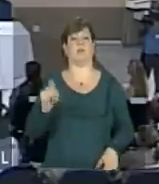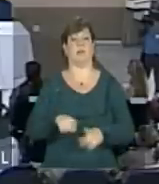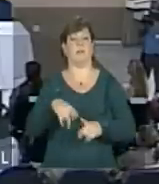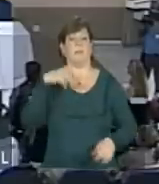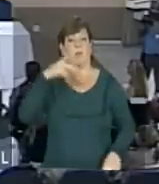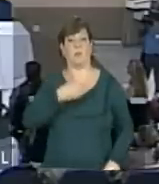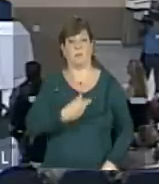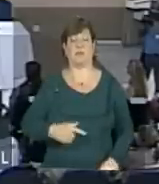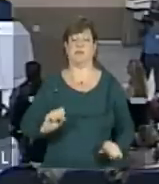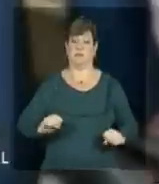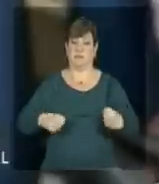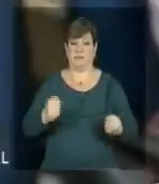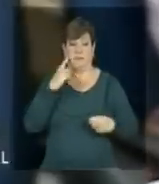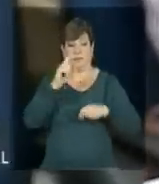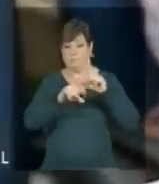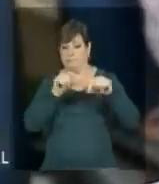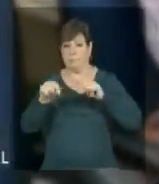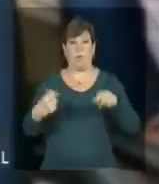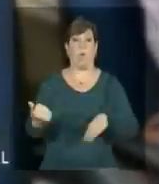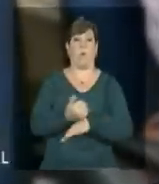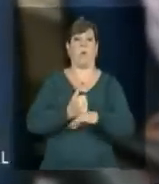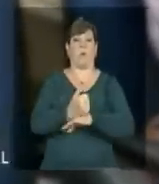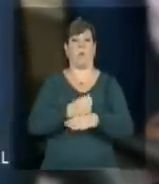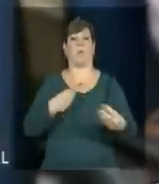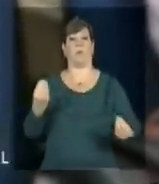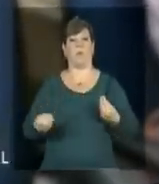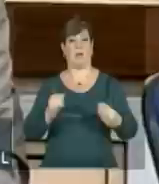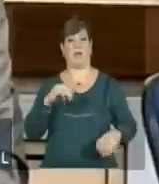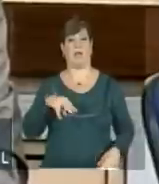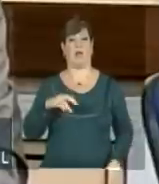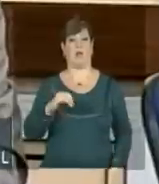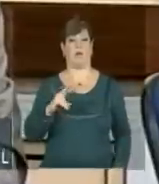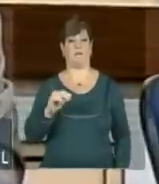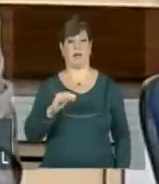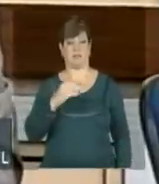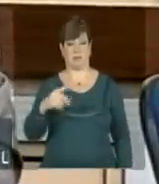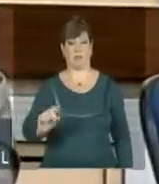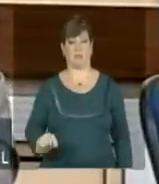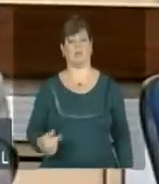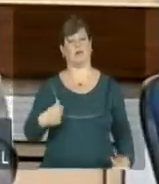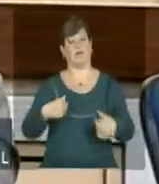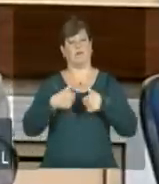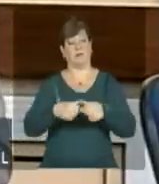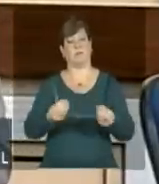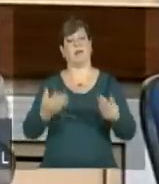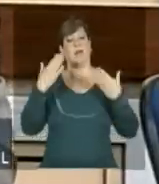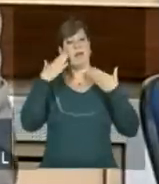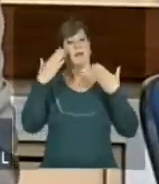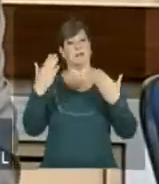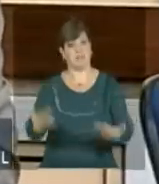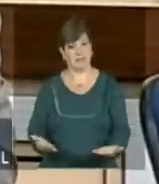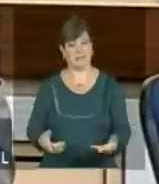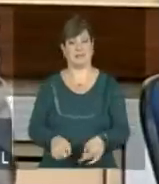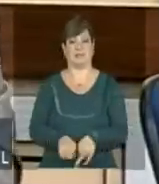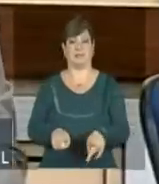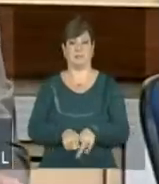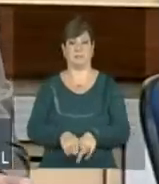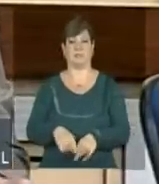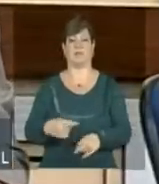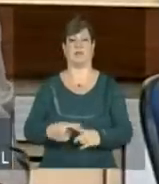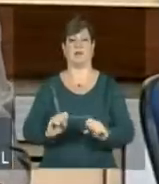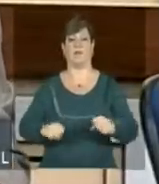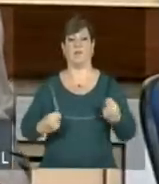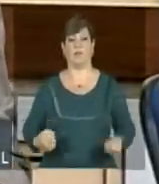difícil tarefa de selecionar as melhores inovações. Fico grato pelo esforço realizado